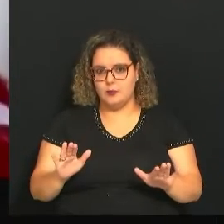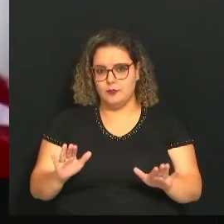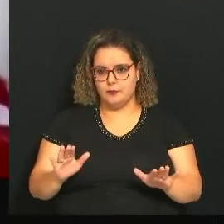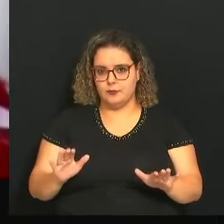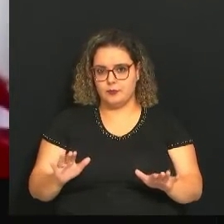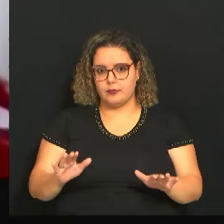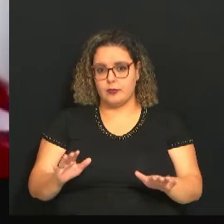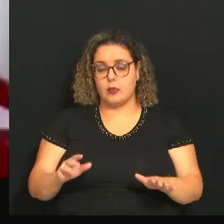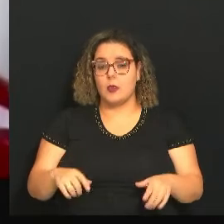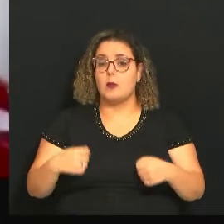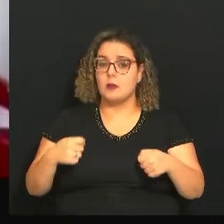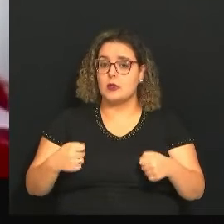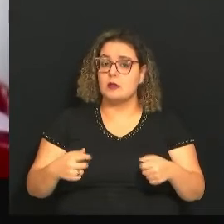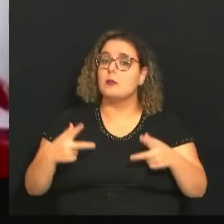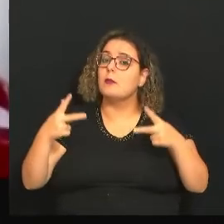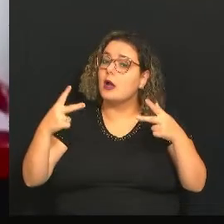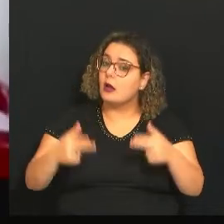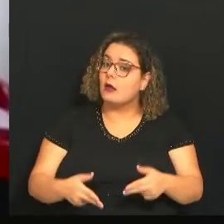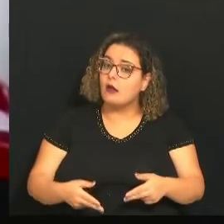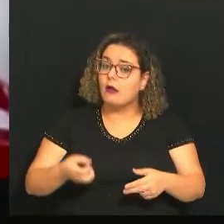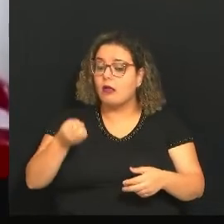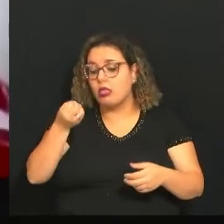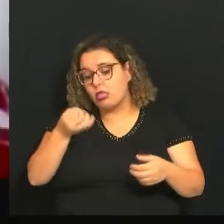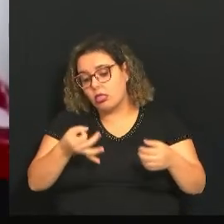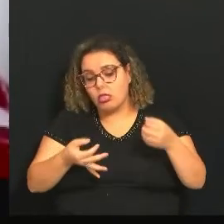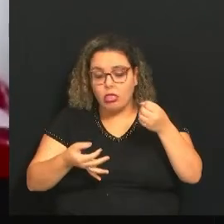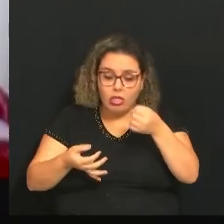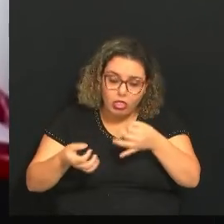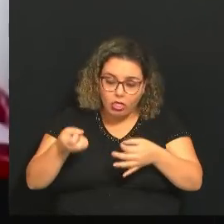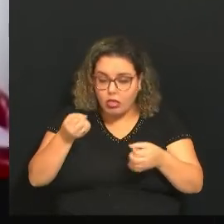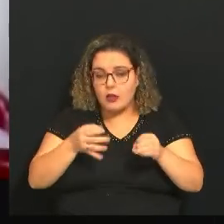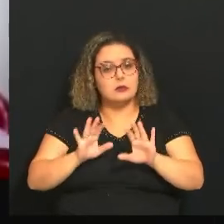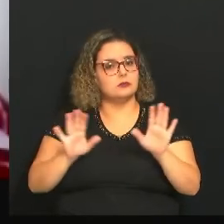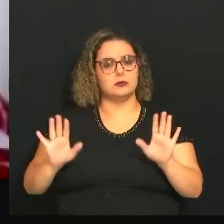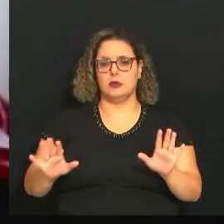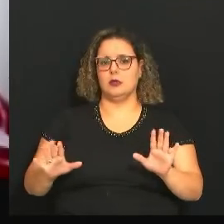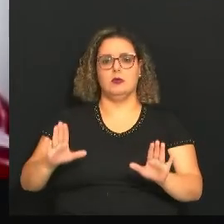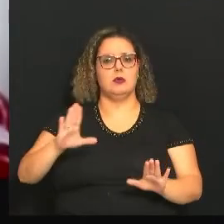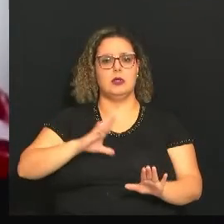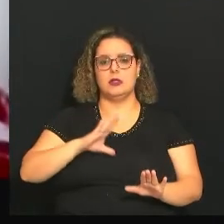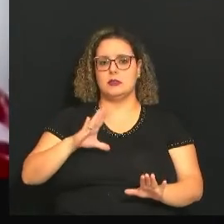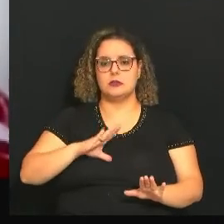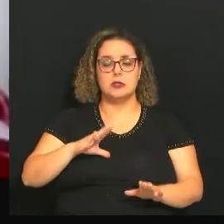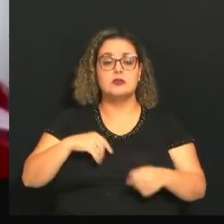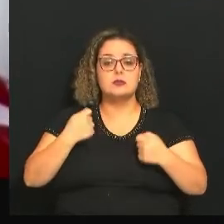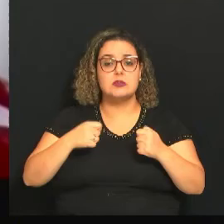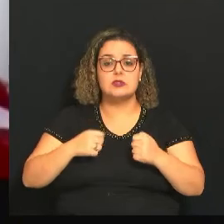arrumar justificativa e trabalhar e fazer os investimentos. A cidade precisa de um monte de tipo de investimento,